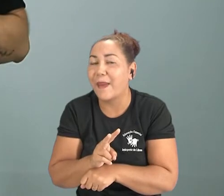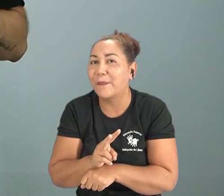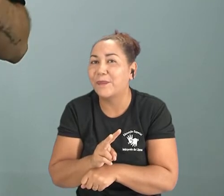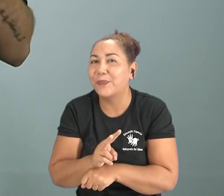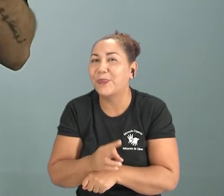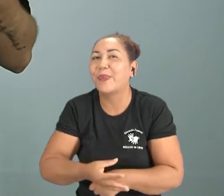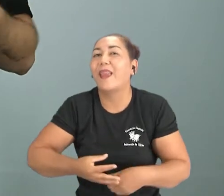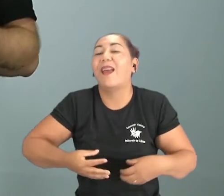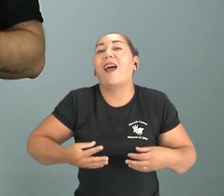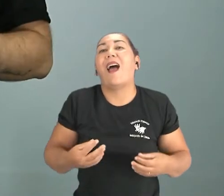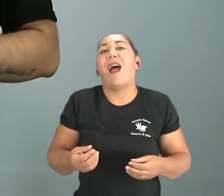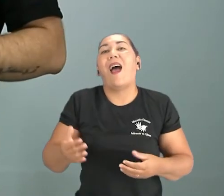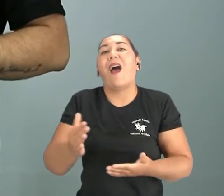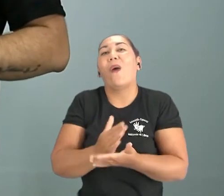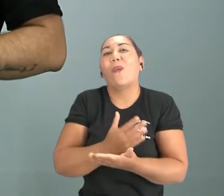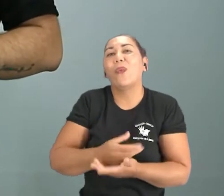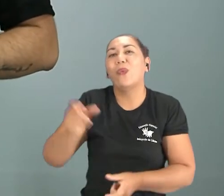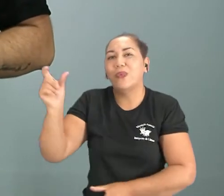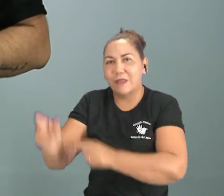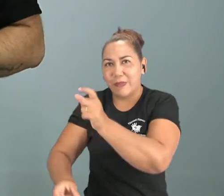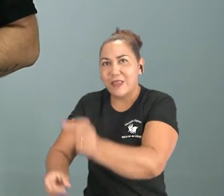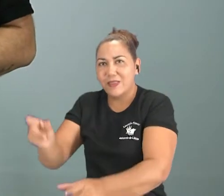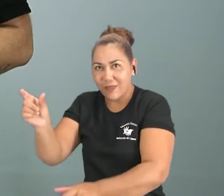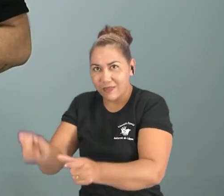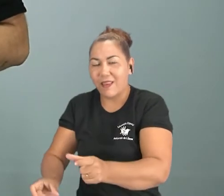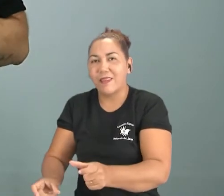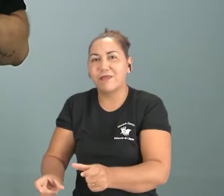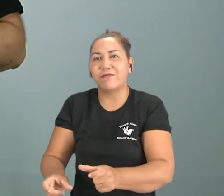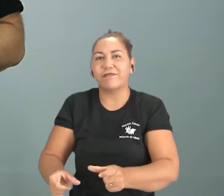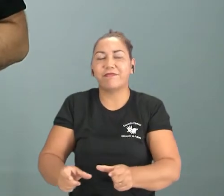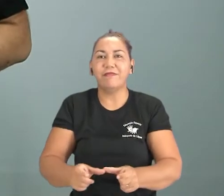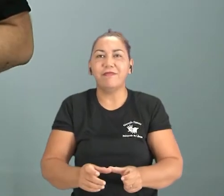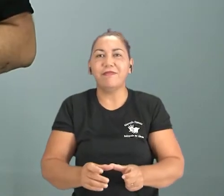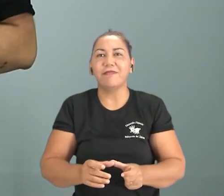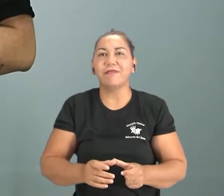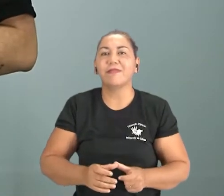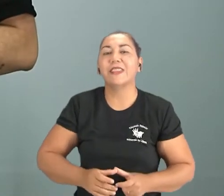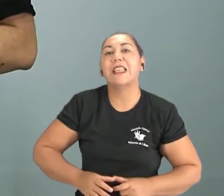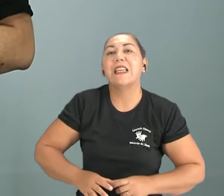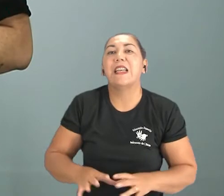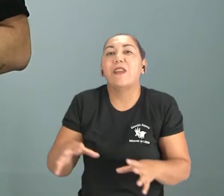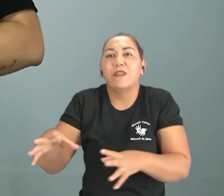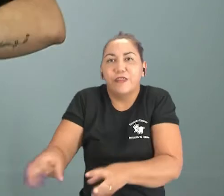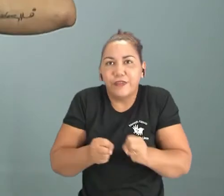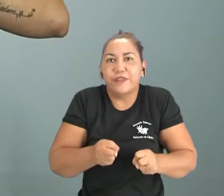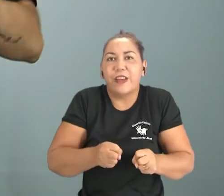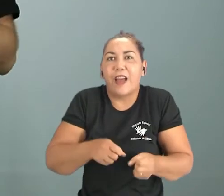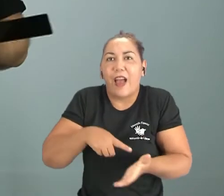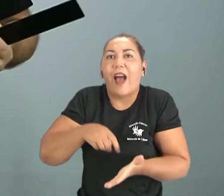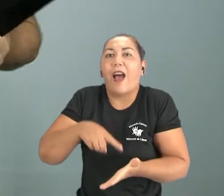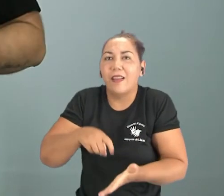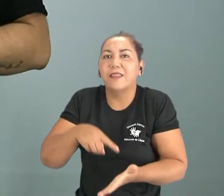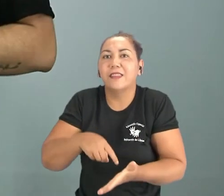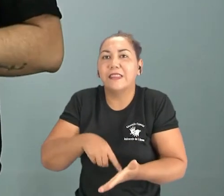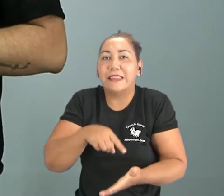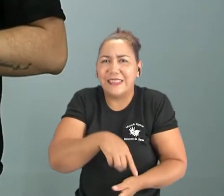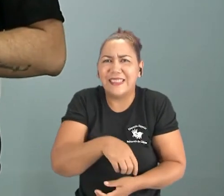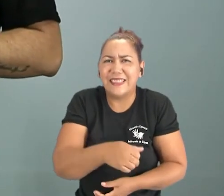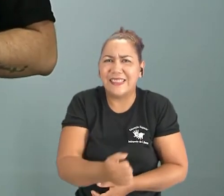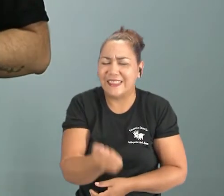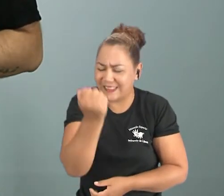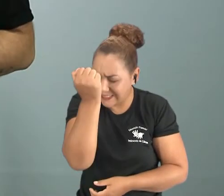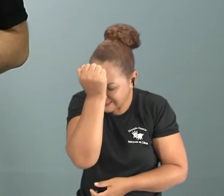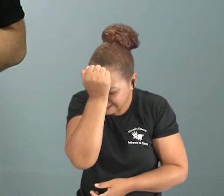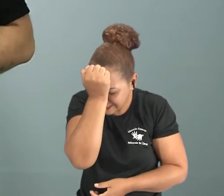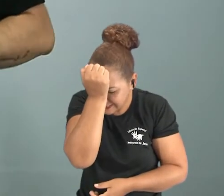personagens né algumas histórias que tem um saci Eles foram né pegar um saci prender e depois arrepender eles soltaram os assim